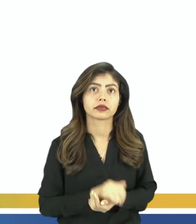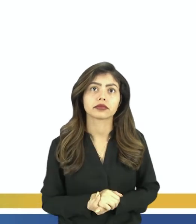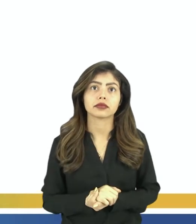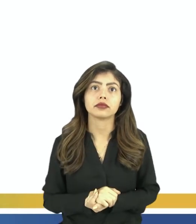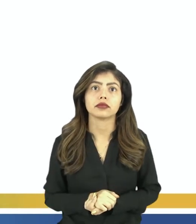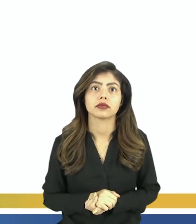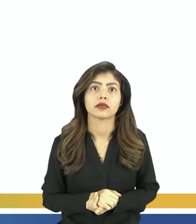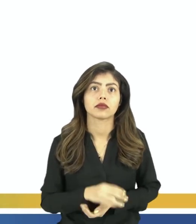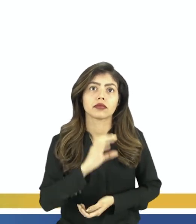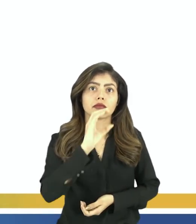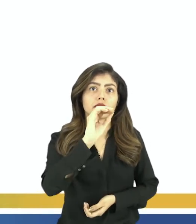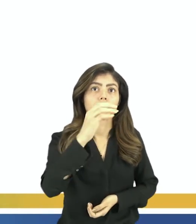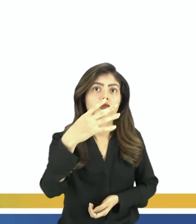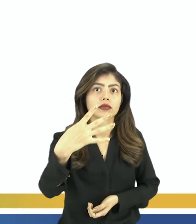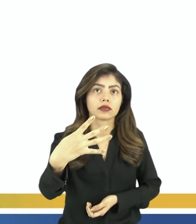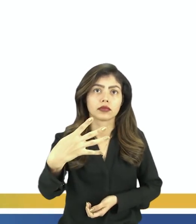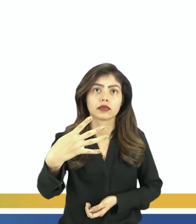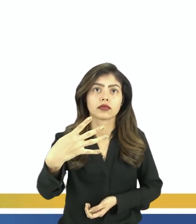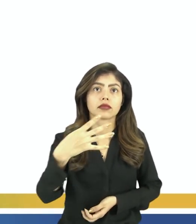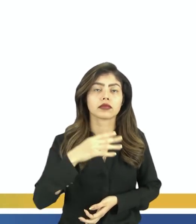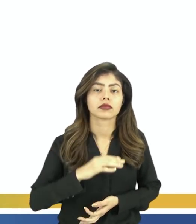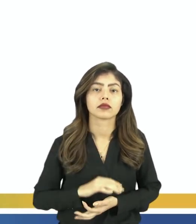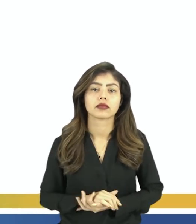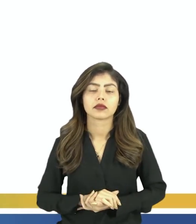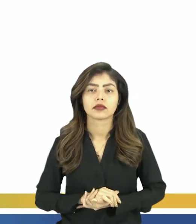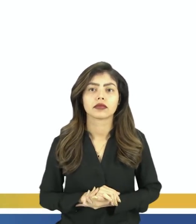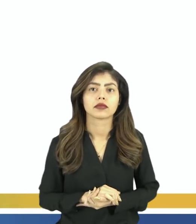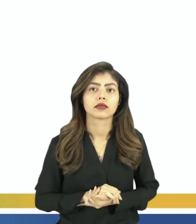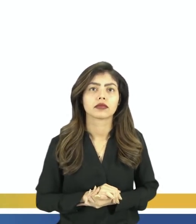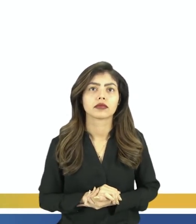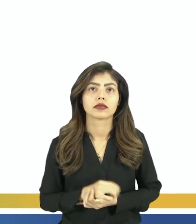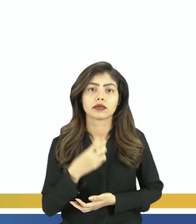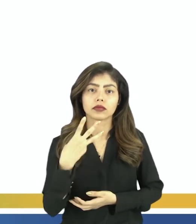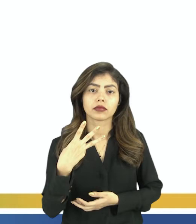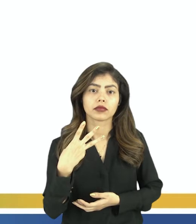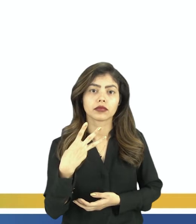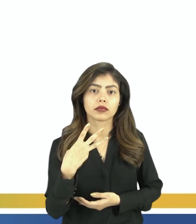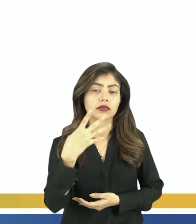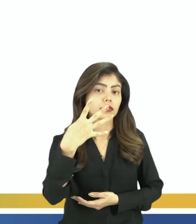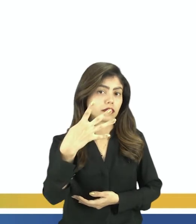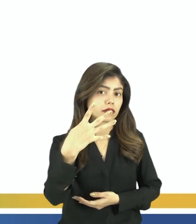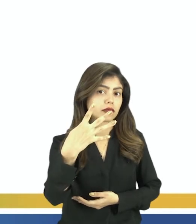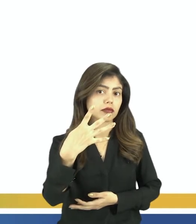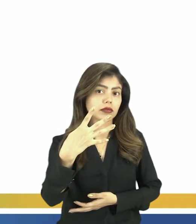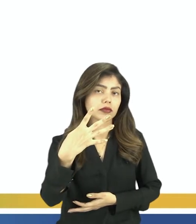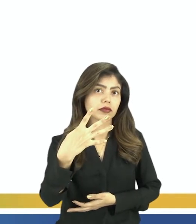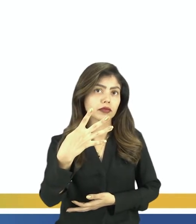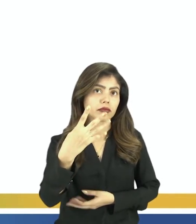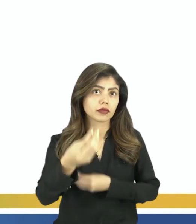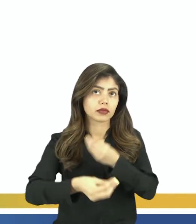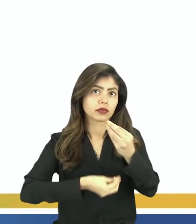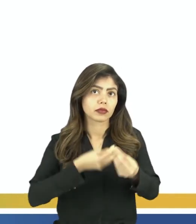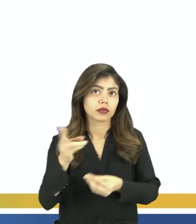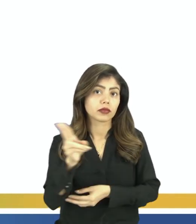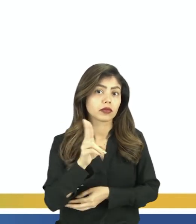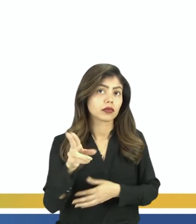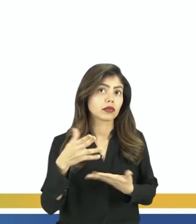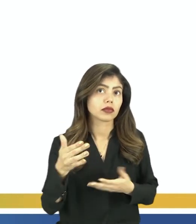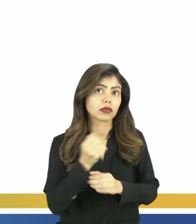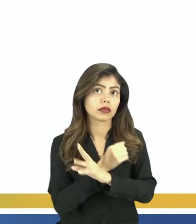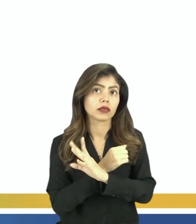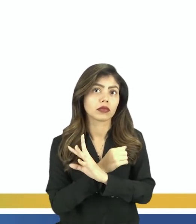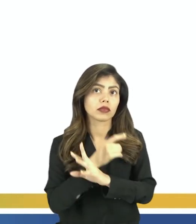temos aqui esse exemplo acima. Aumentou a quantidade de oxigênio, tinha 3, agora tem 4. Então, como que vai ficar a